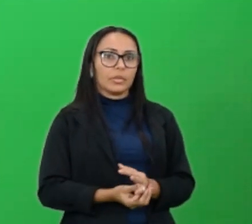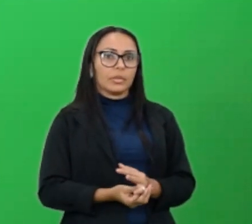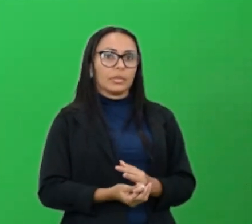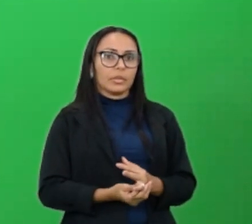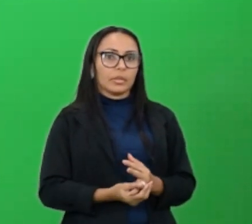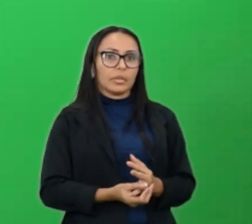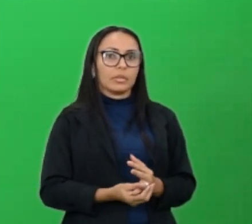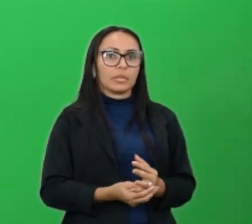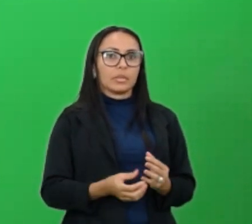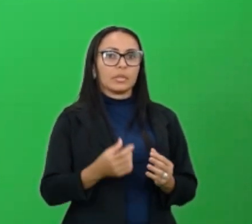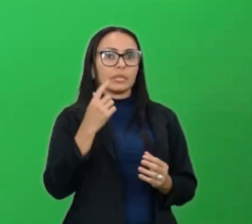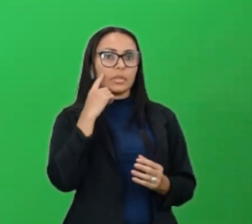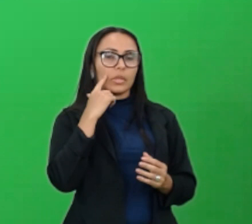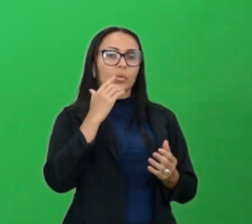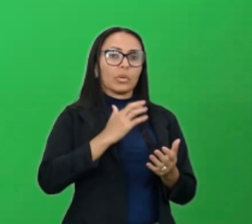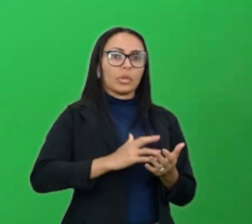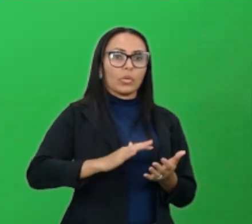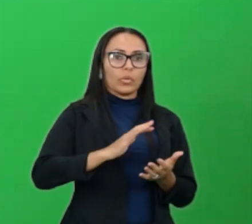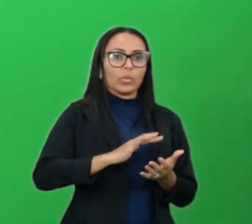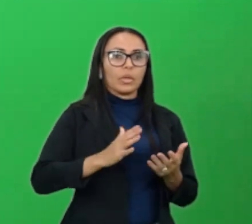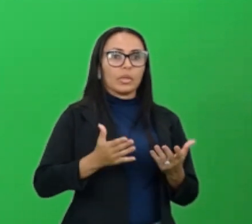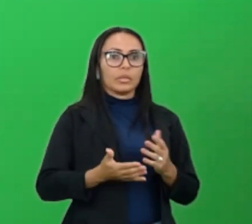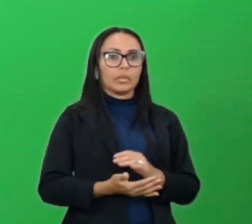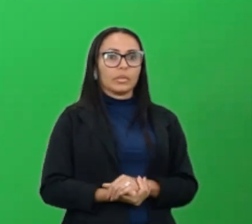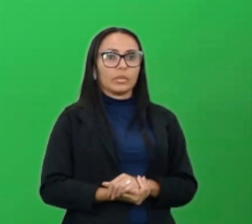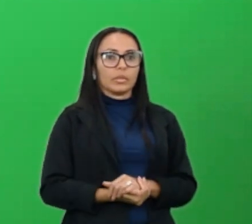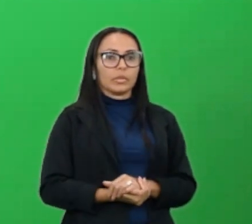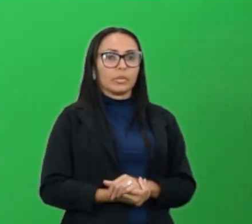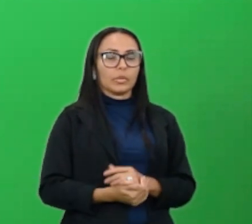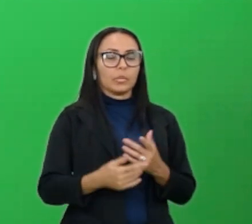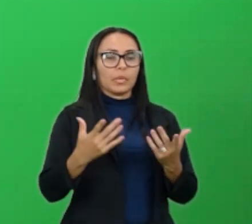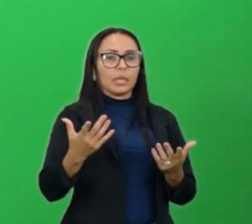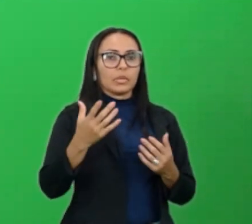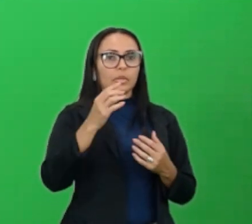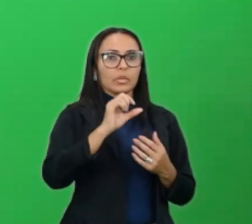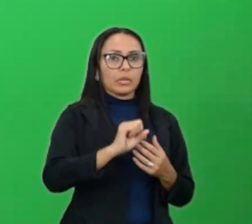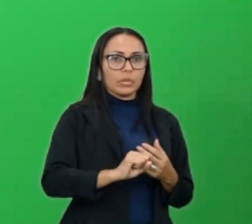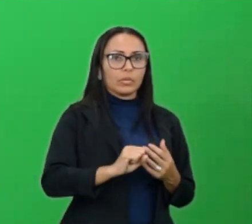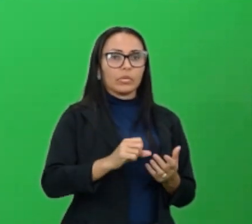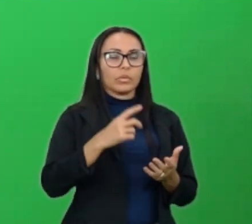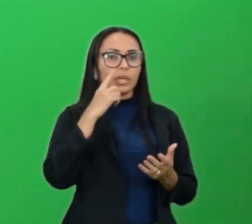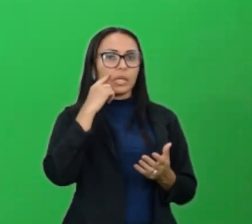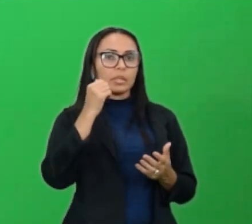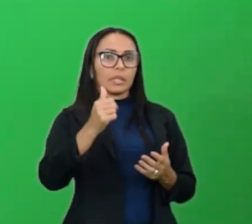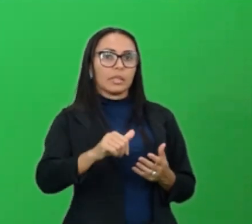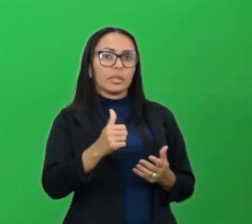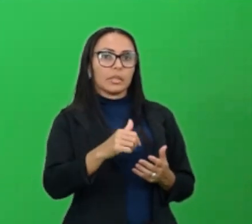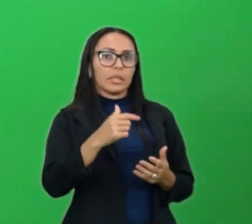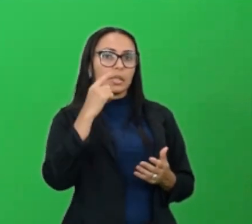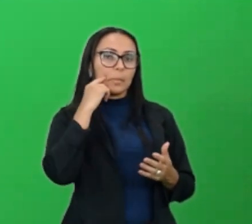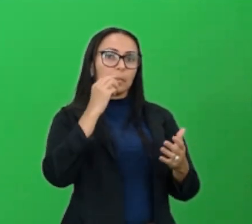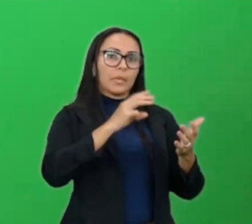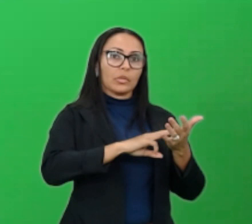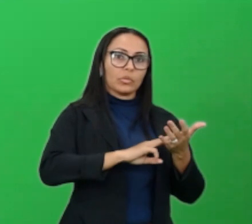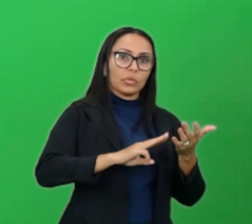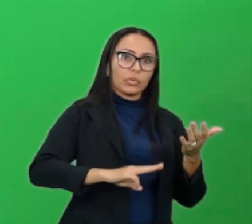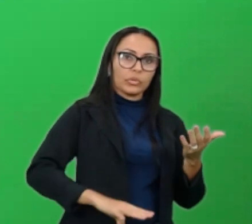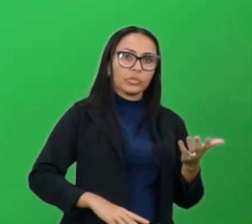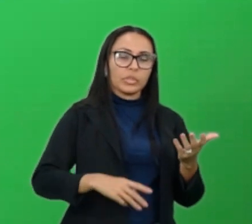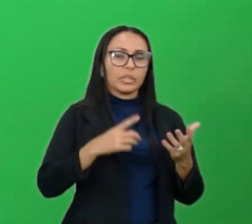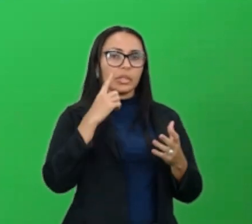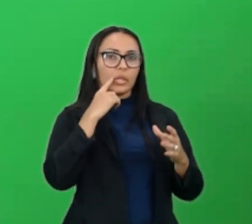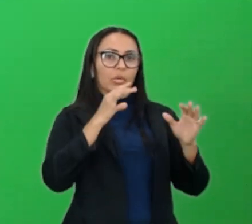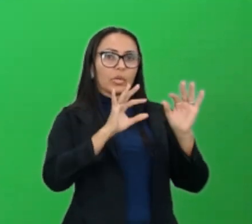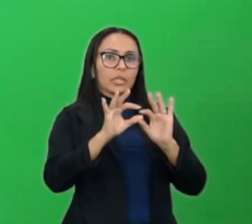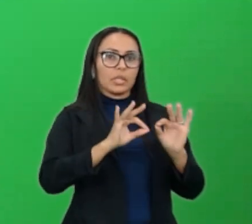calculados, levantados. No passo 8, a decomposição analítica, que propõe explorar a metodologia definida e elaborar resultados de forma